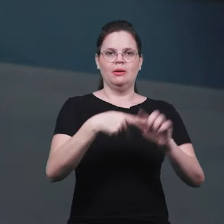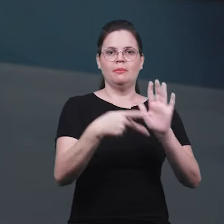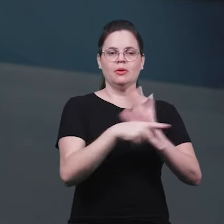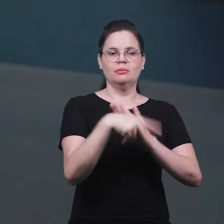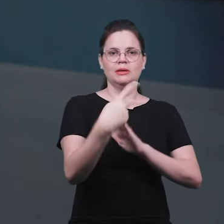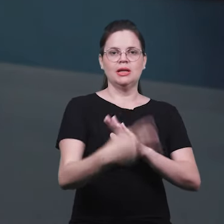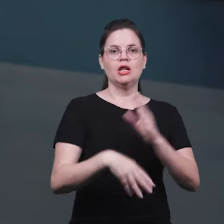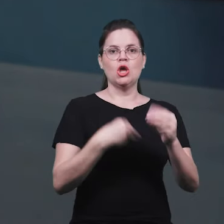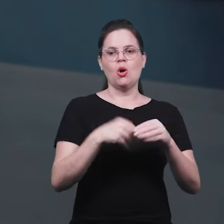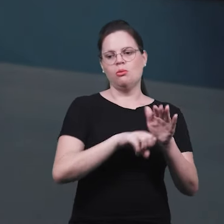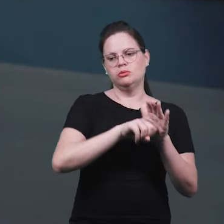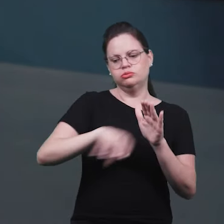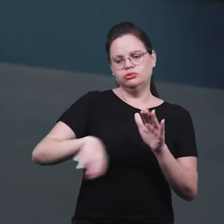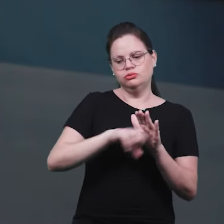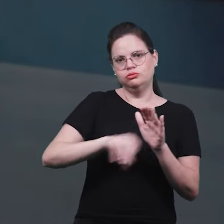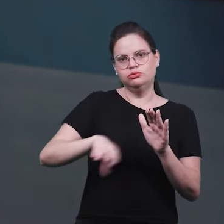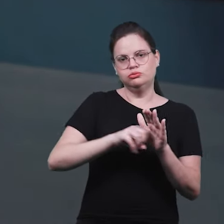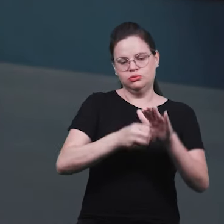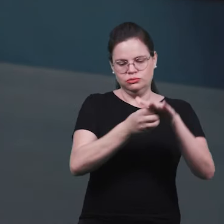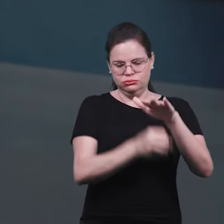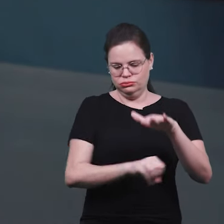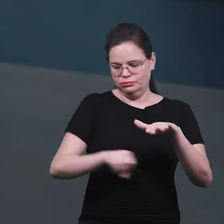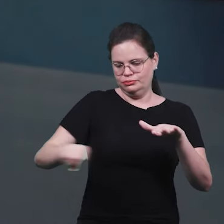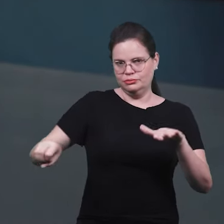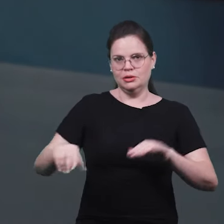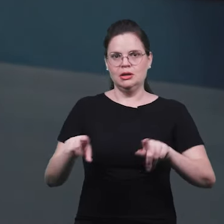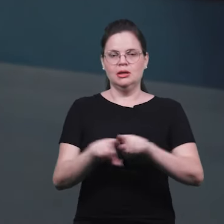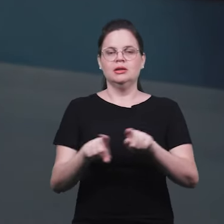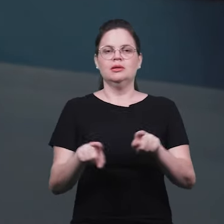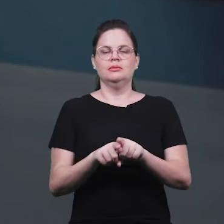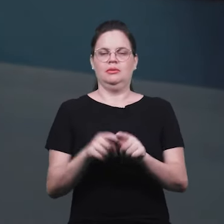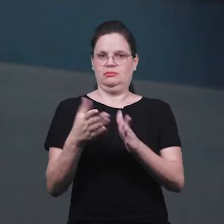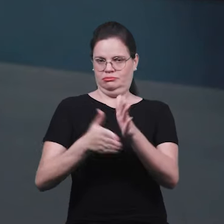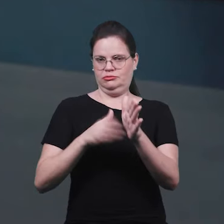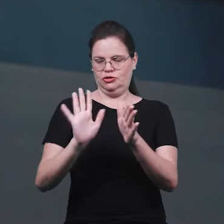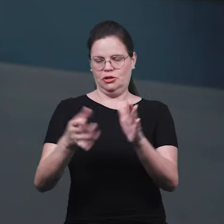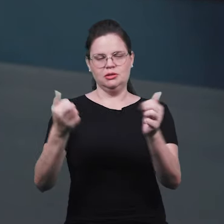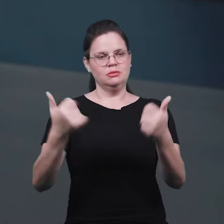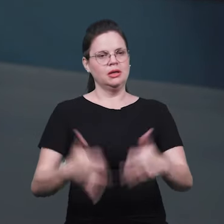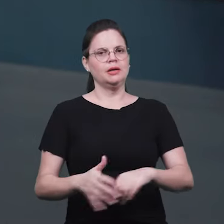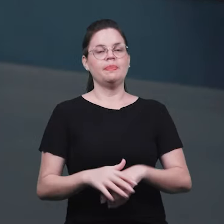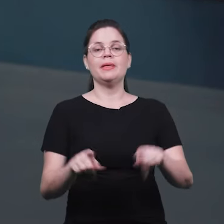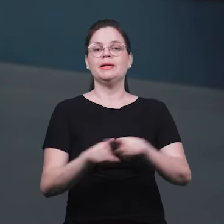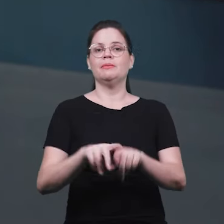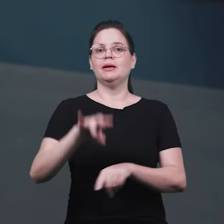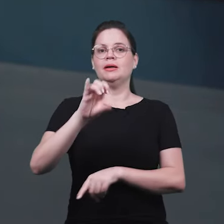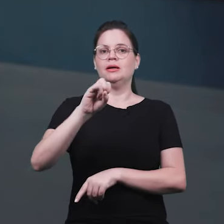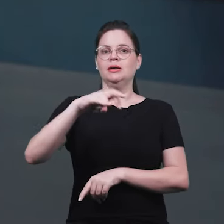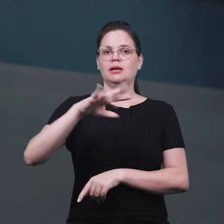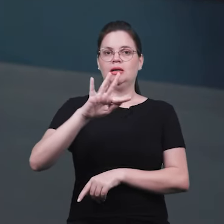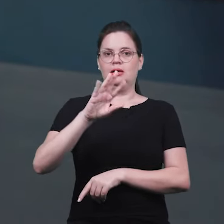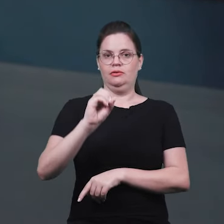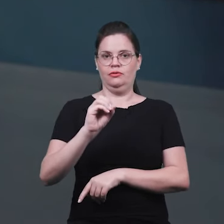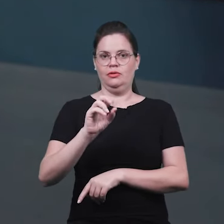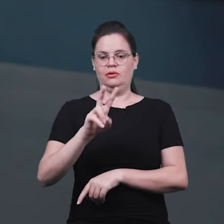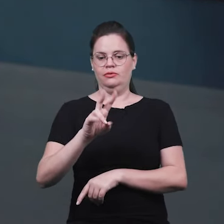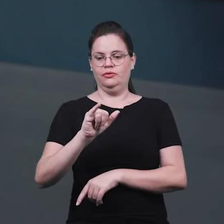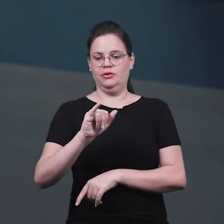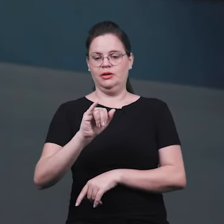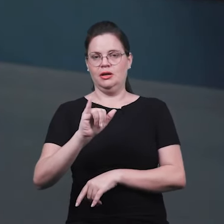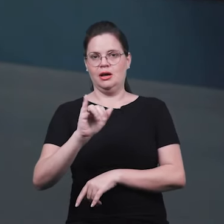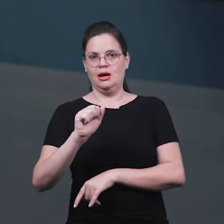através do dutoviário, né, o ferroviário e o infoviário, que existe